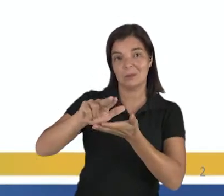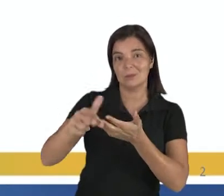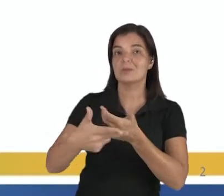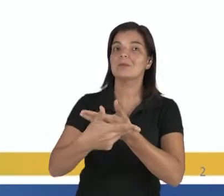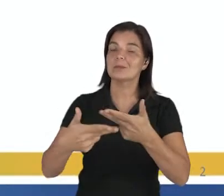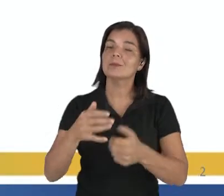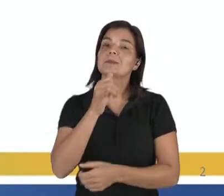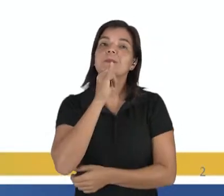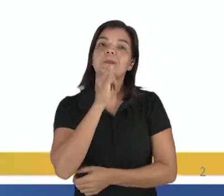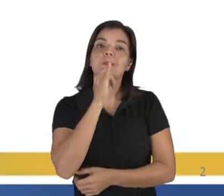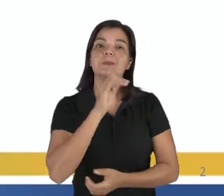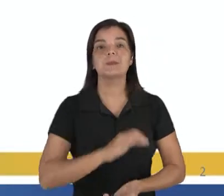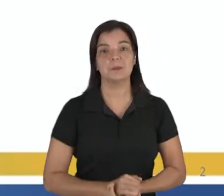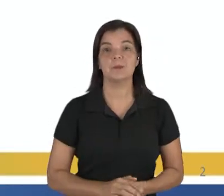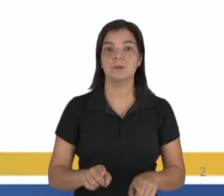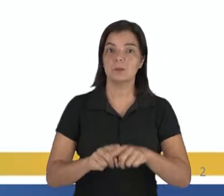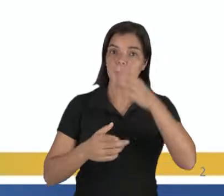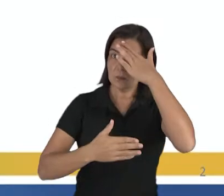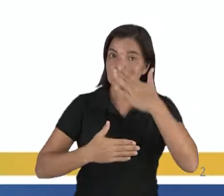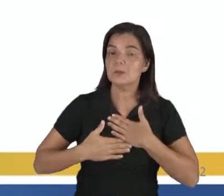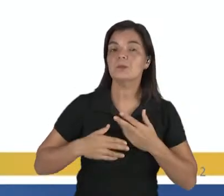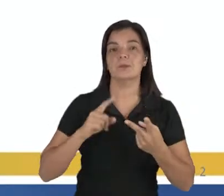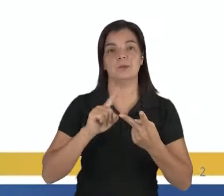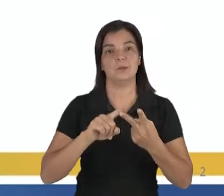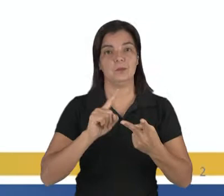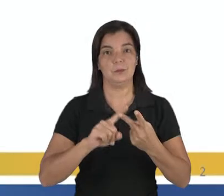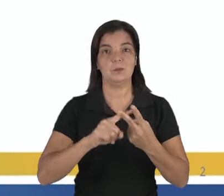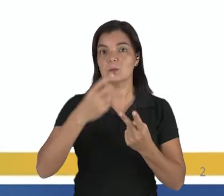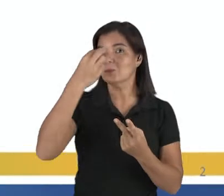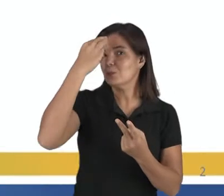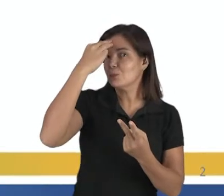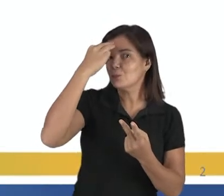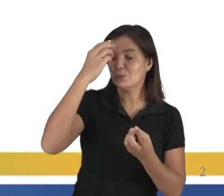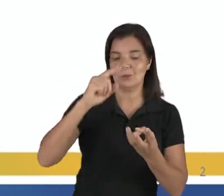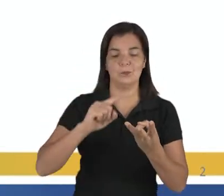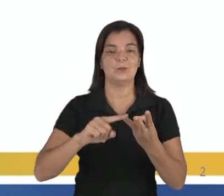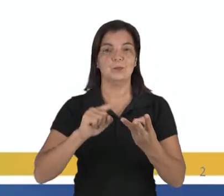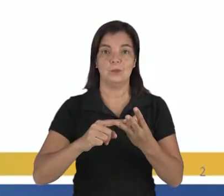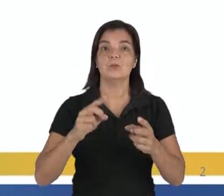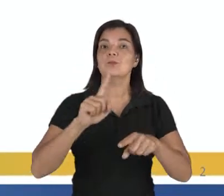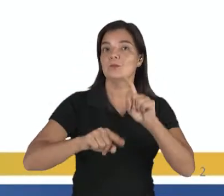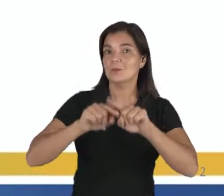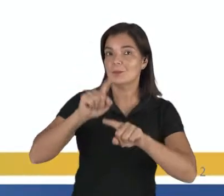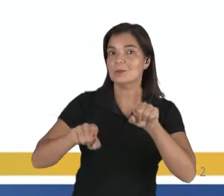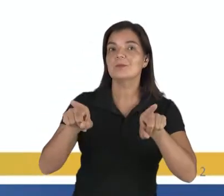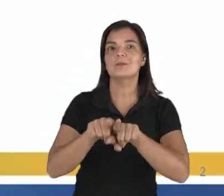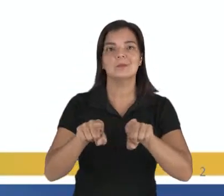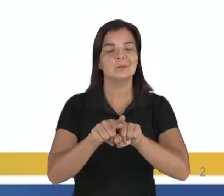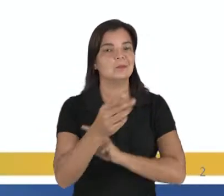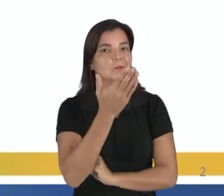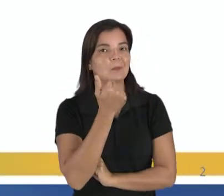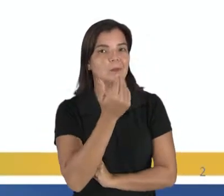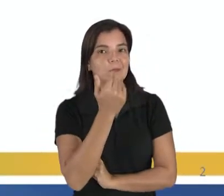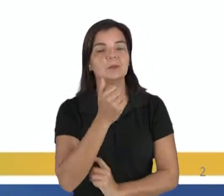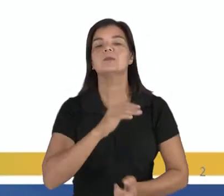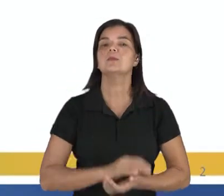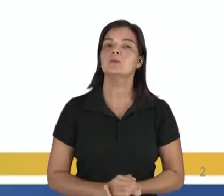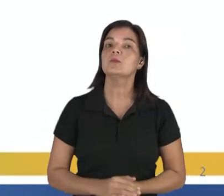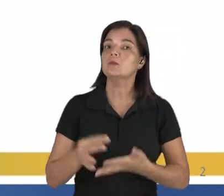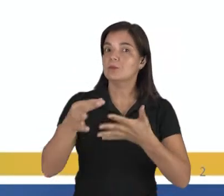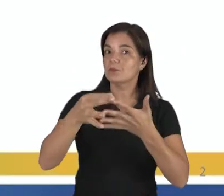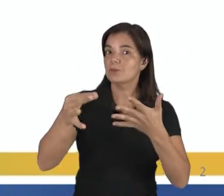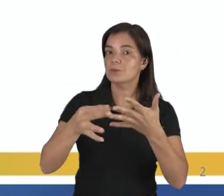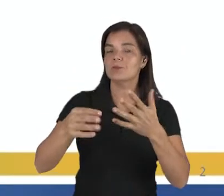aspectos como o condicionamento físico, o estado mental, equipamentos e a alimentação. Esses são os